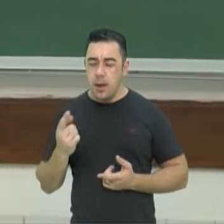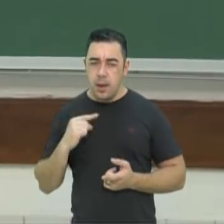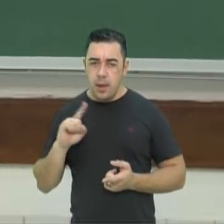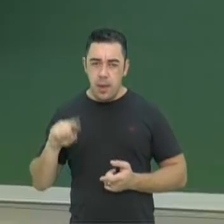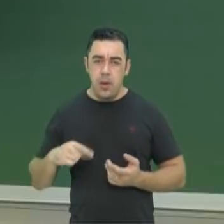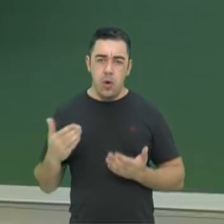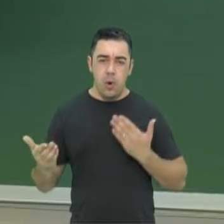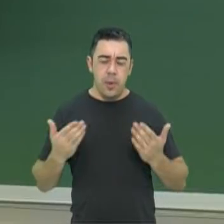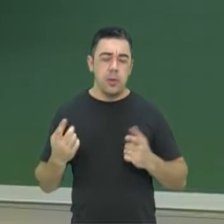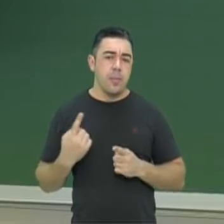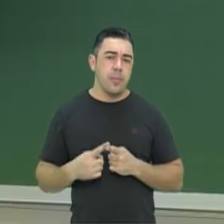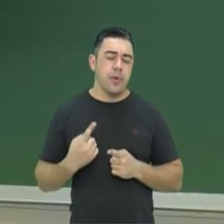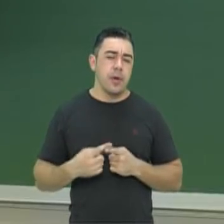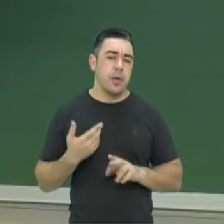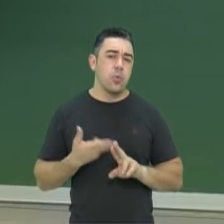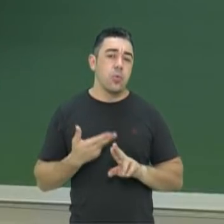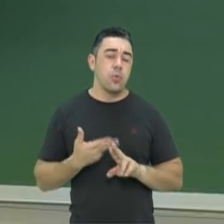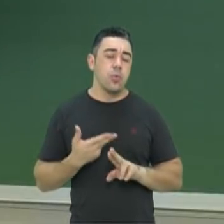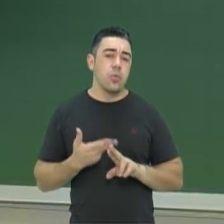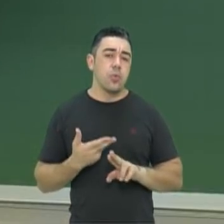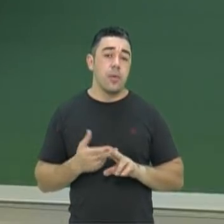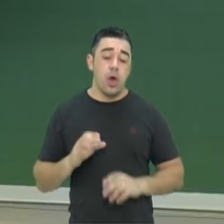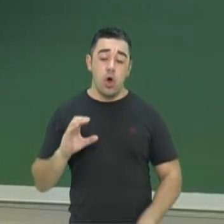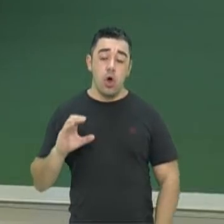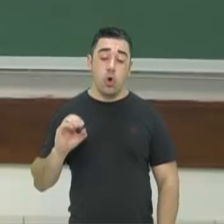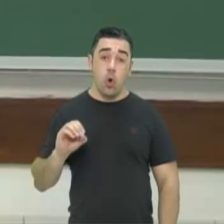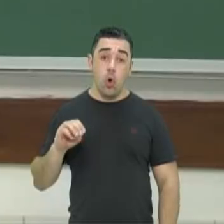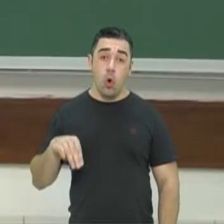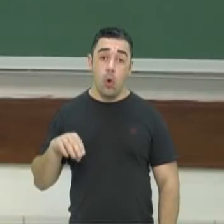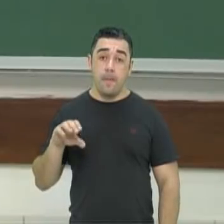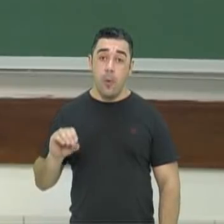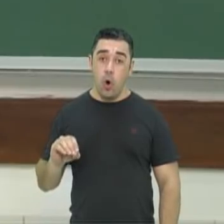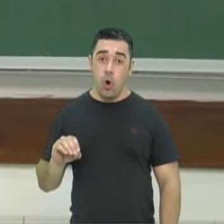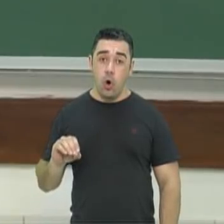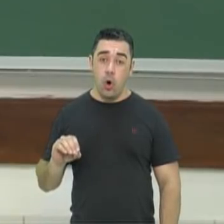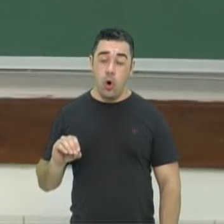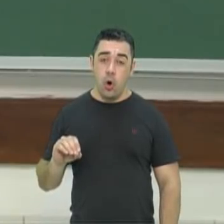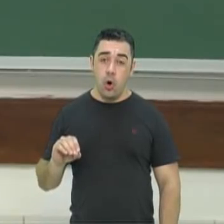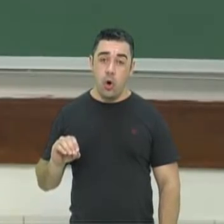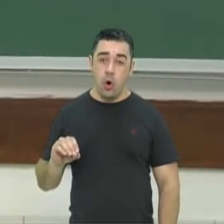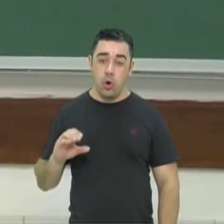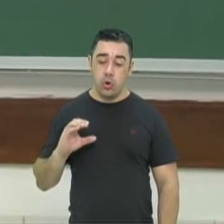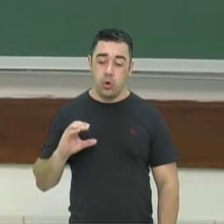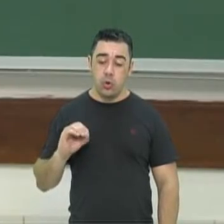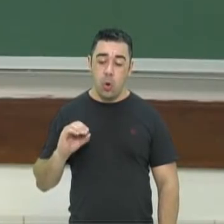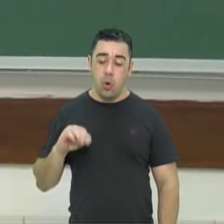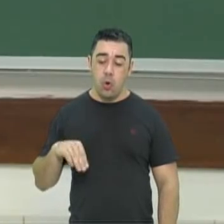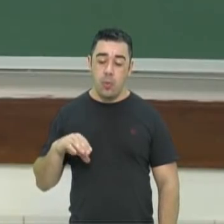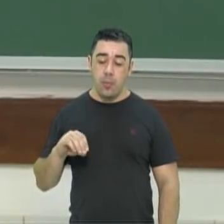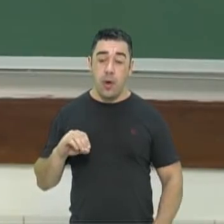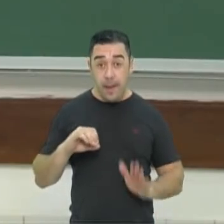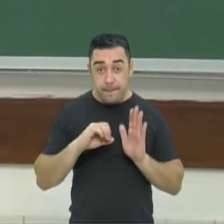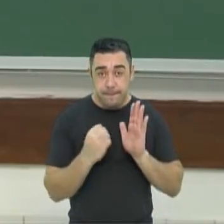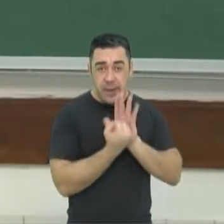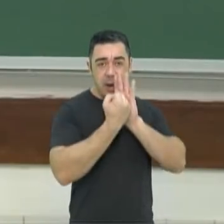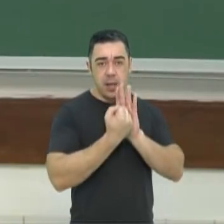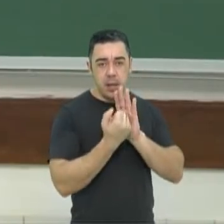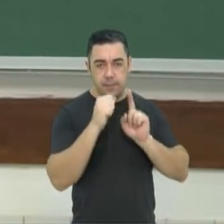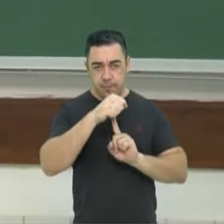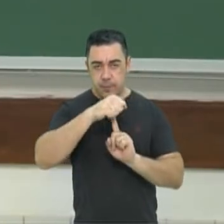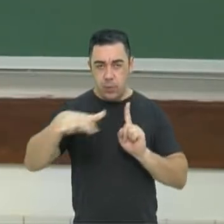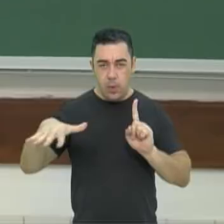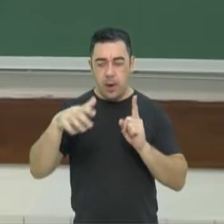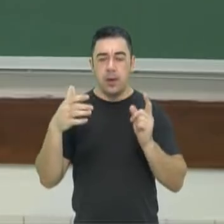comparação porque ele está utilizando ali o como. Lembram? Como é uma das marcas da figura de linguagem ali,